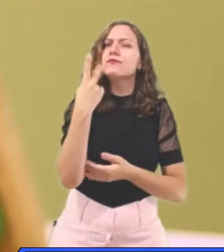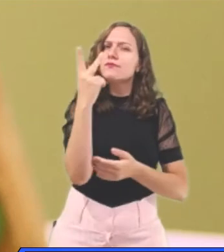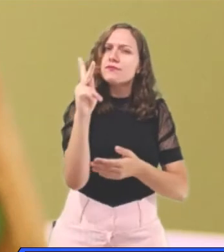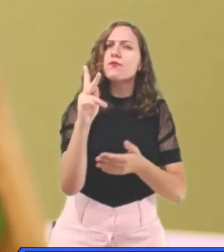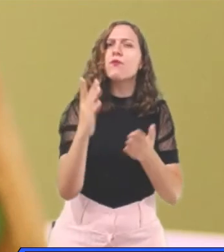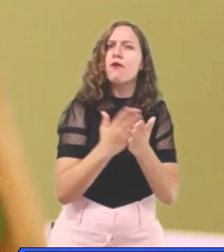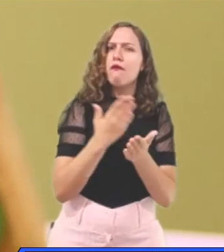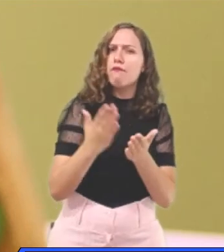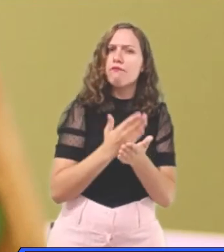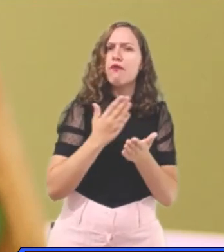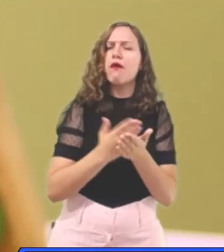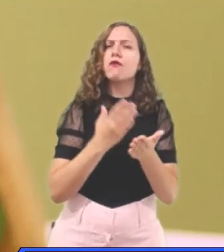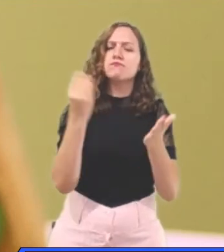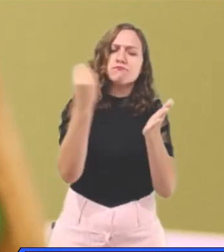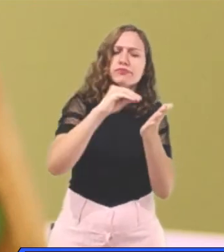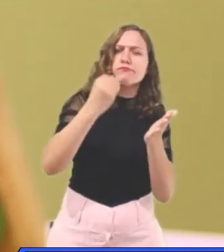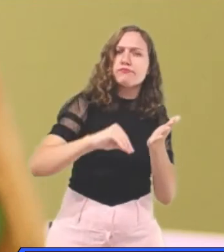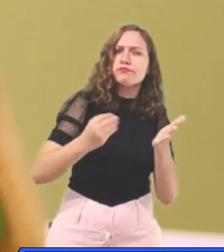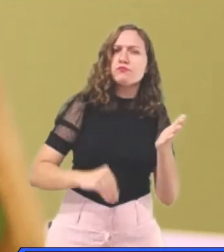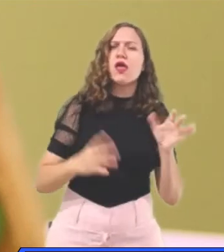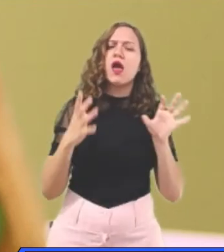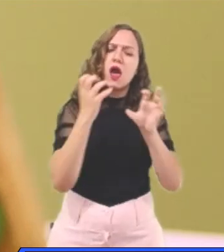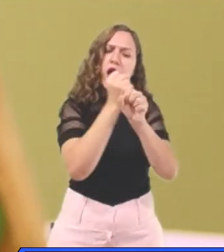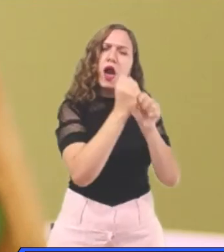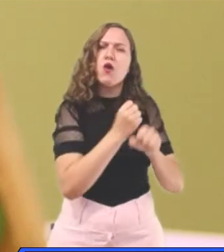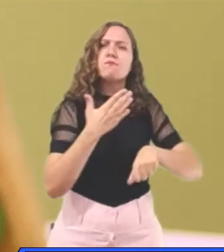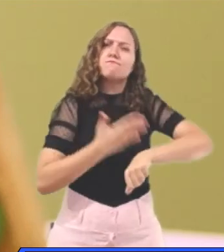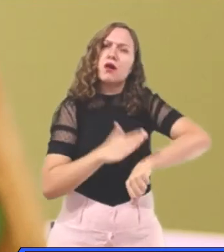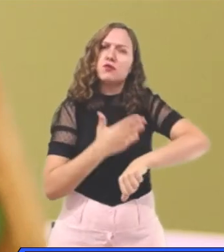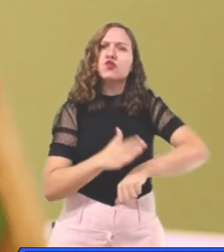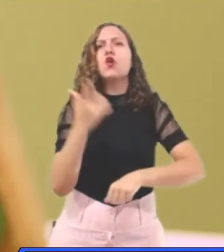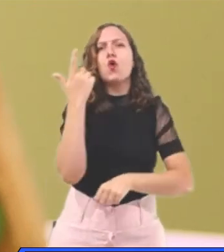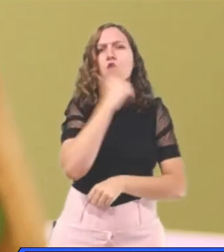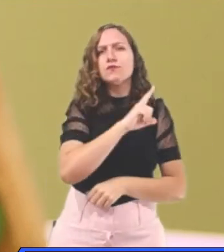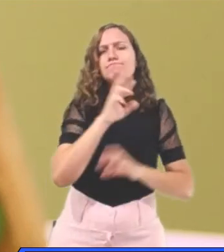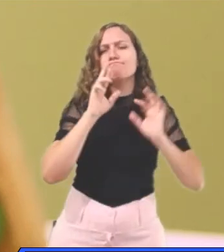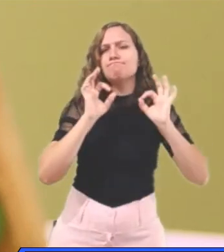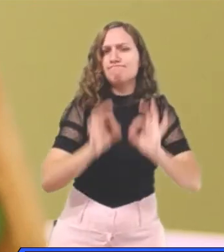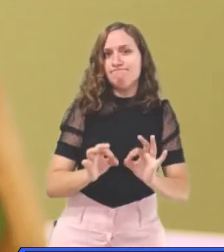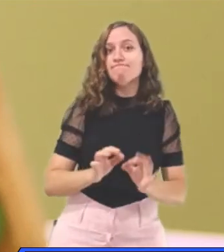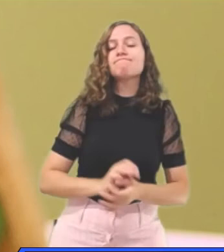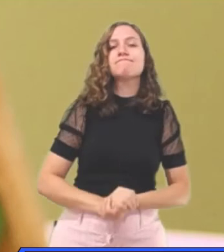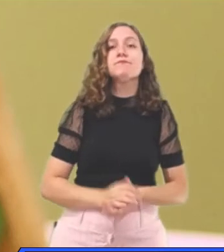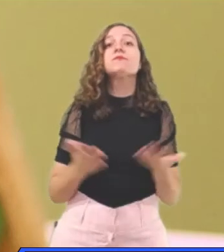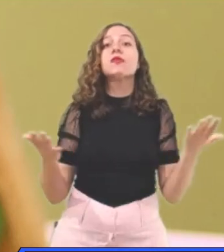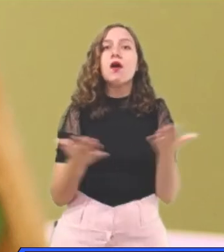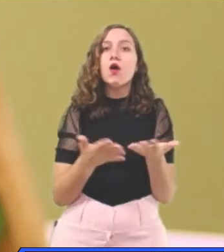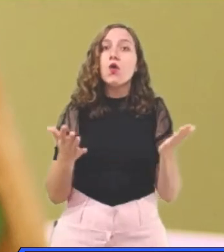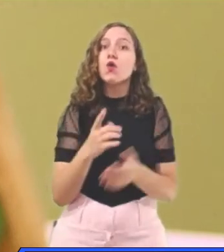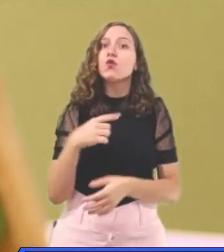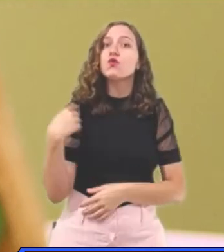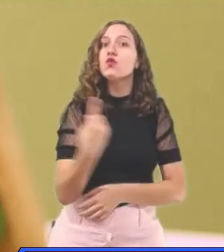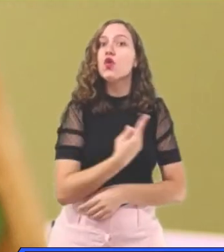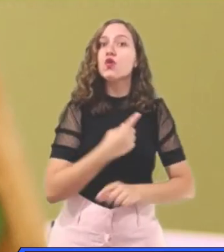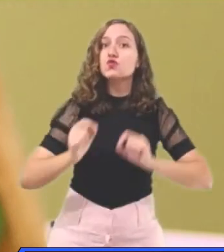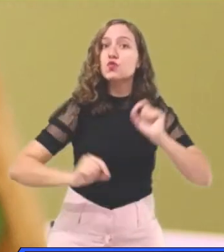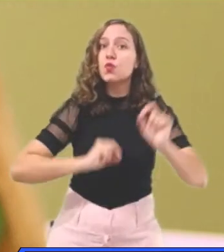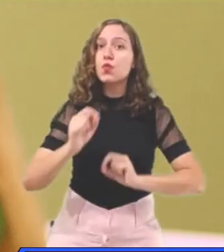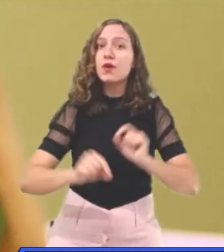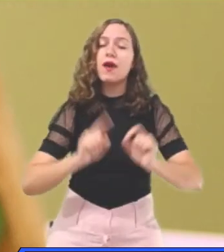uma conta para você se exercitar e ficar bem esperto nisso. Agora, nós vamos para as